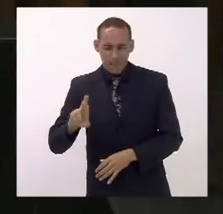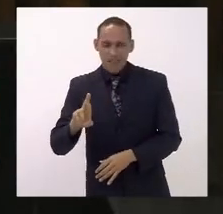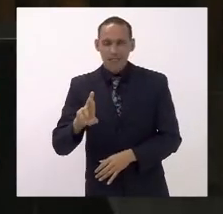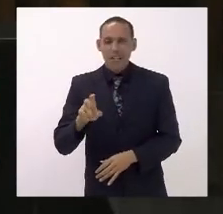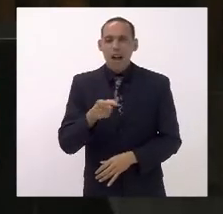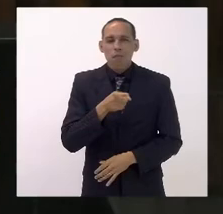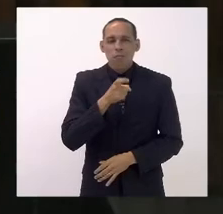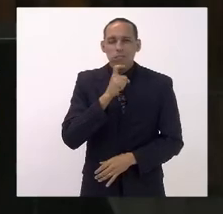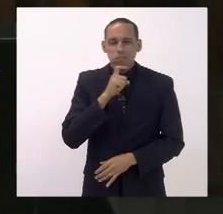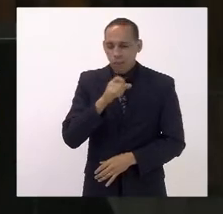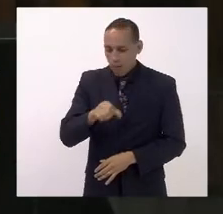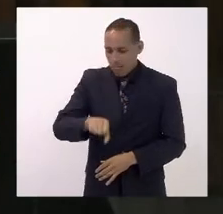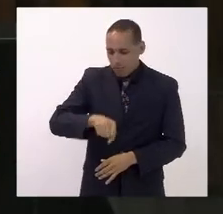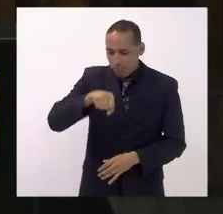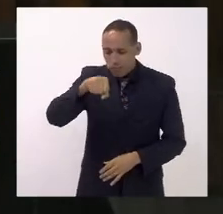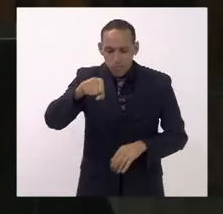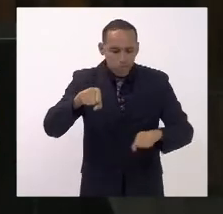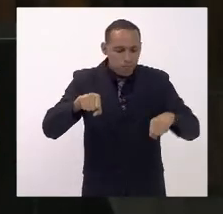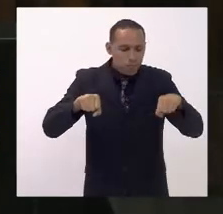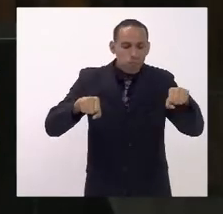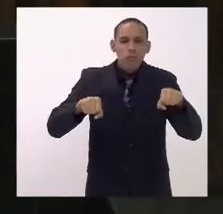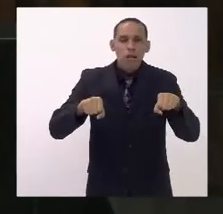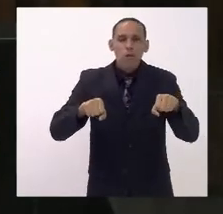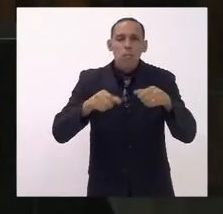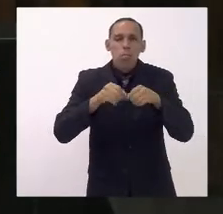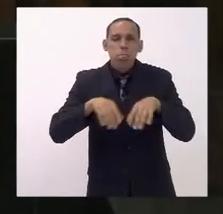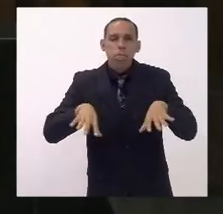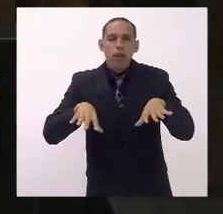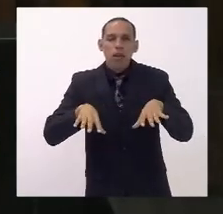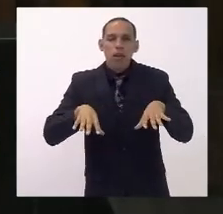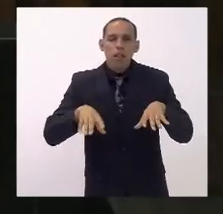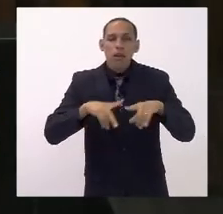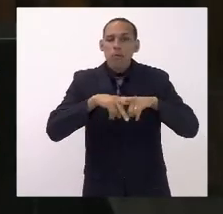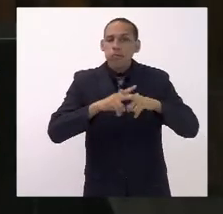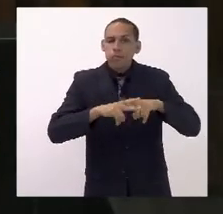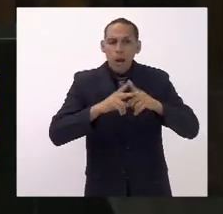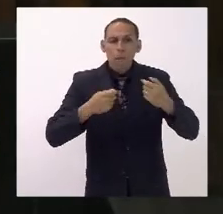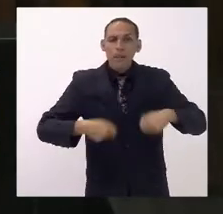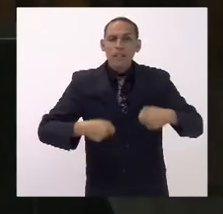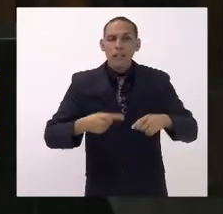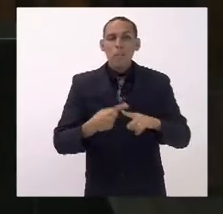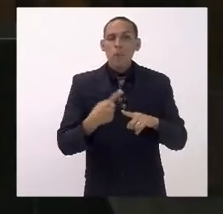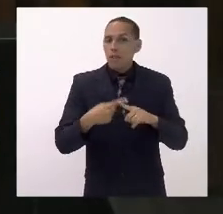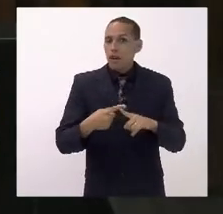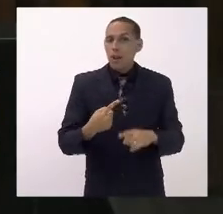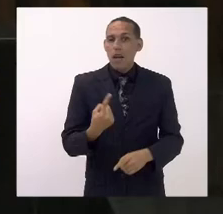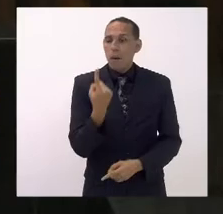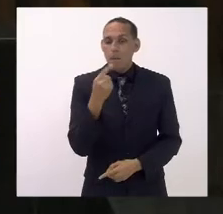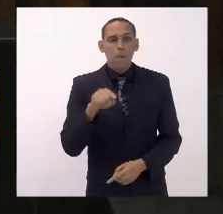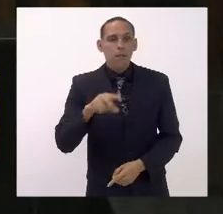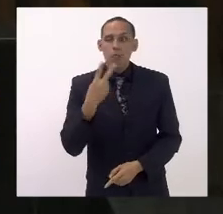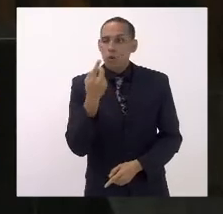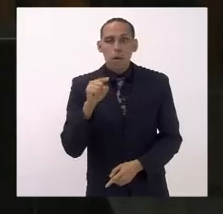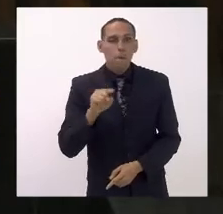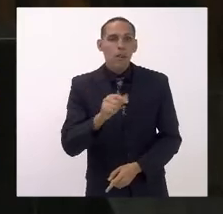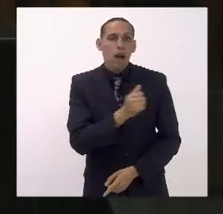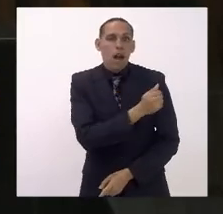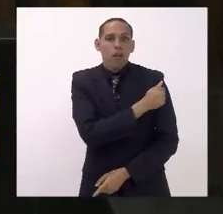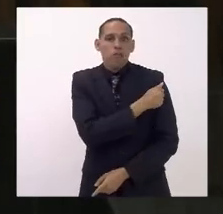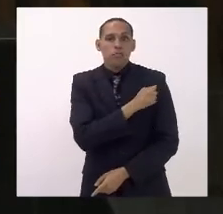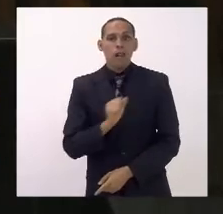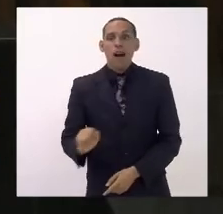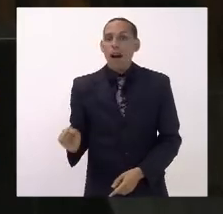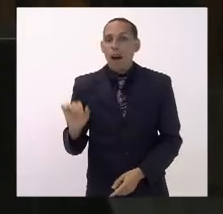danificados. Consertar um freezer que atende as escolas que tem 1.000, 2.000 estudantes é algo que custa